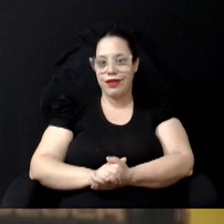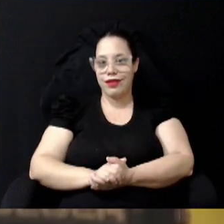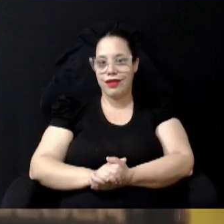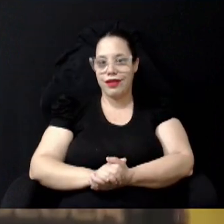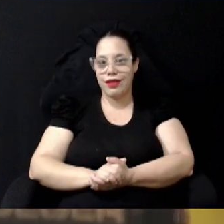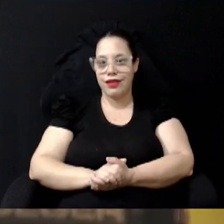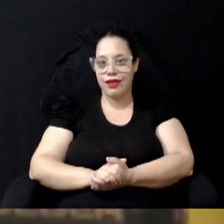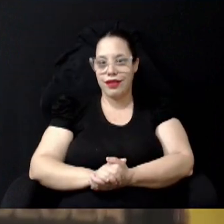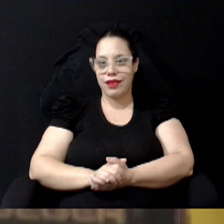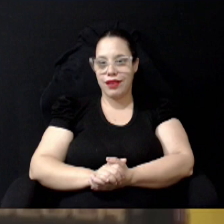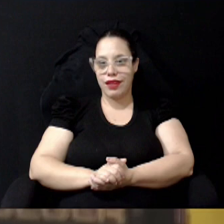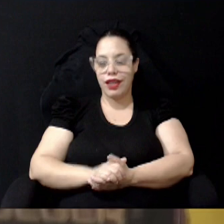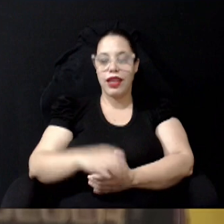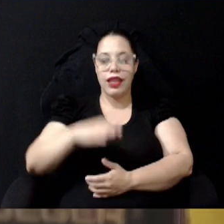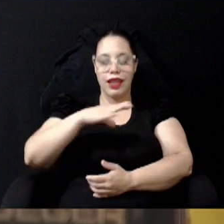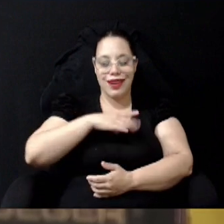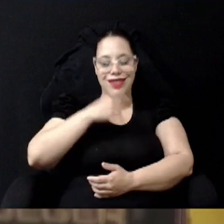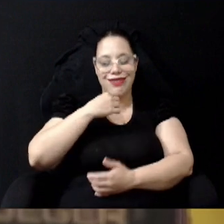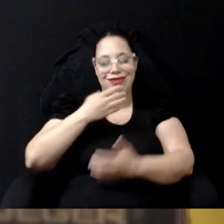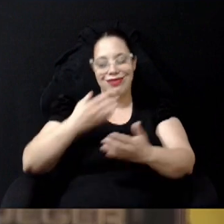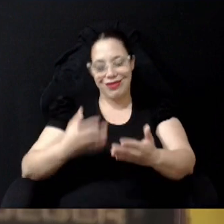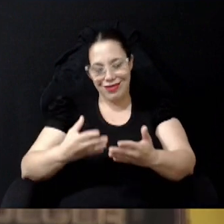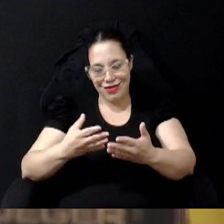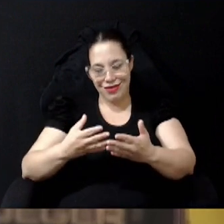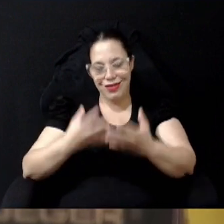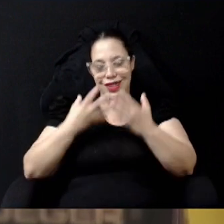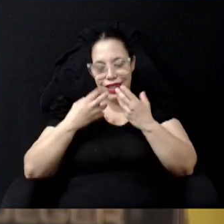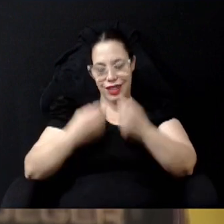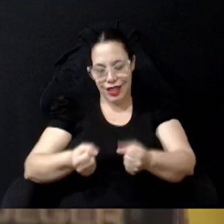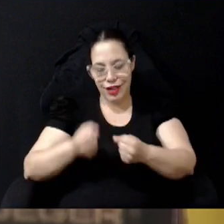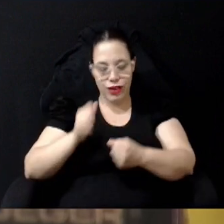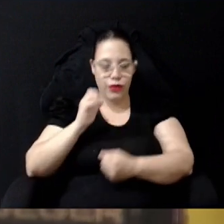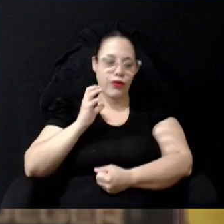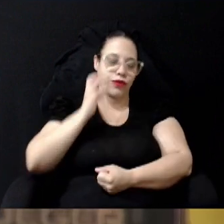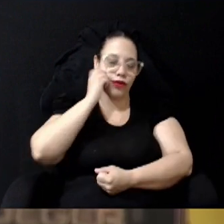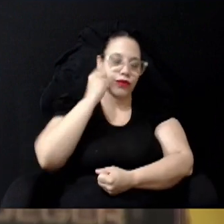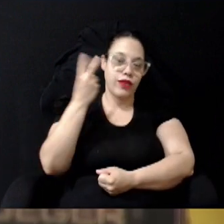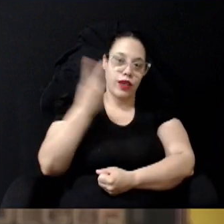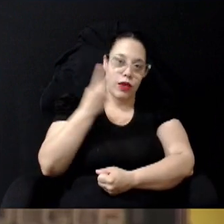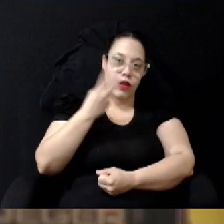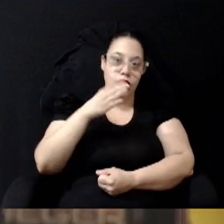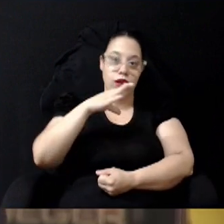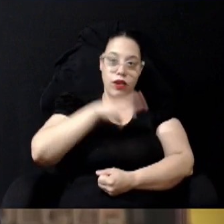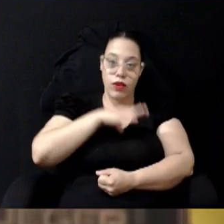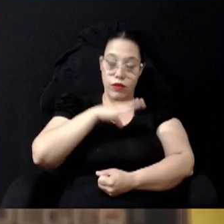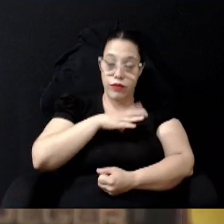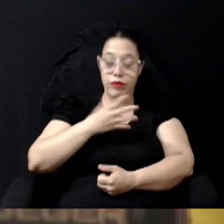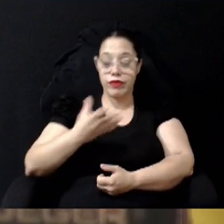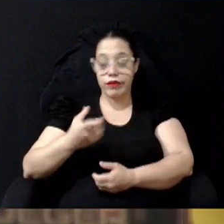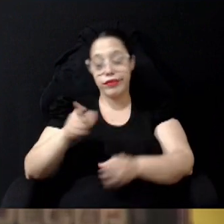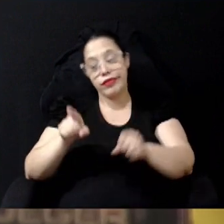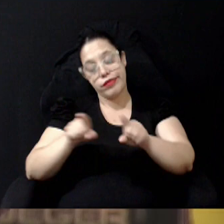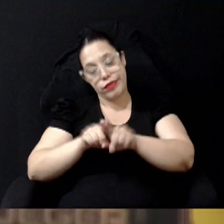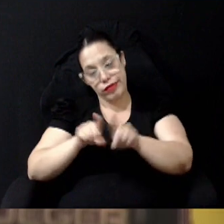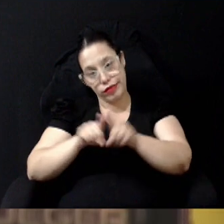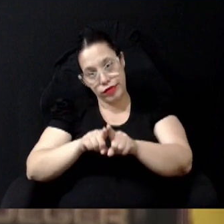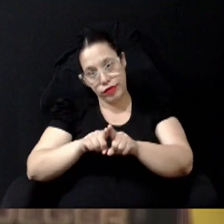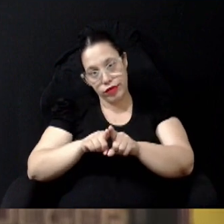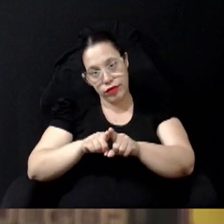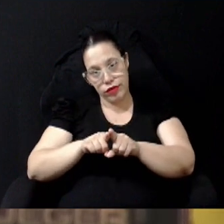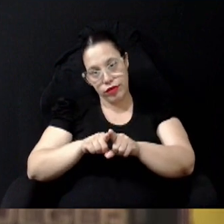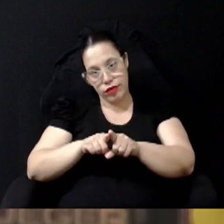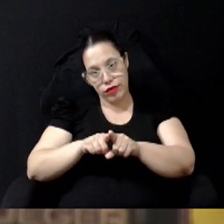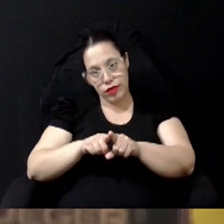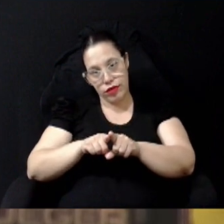nessa cidade que eu adotei como a minha segunda cidade, e também a todos os orixás, né,